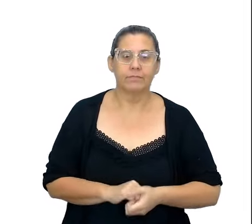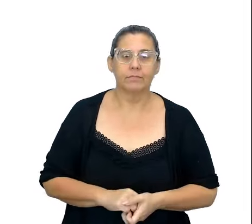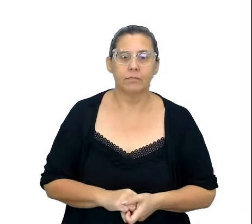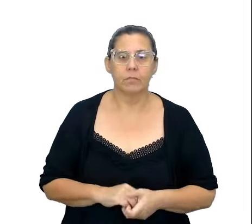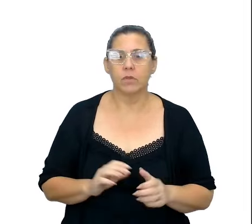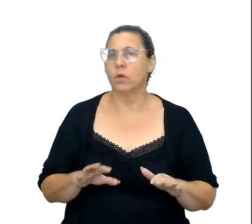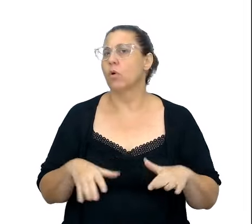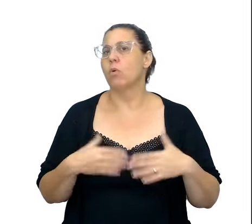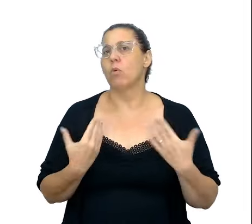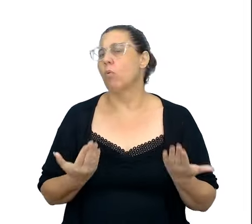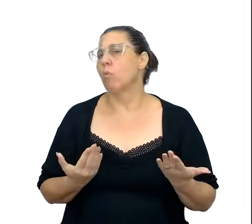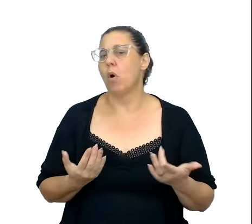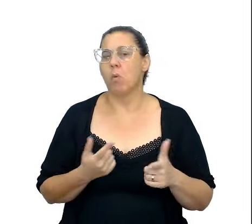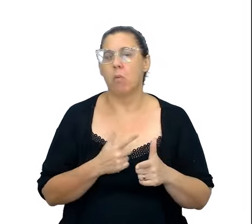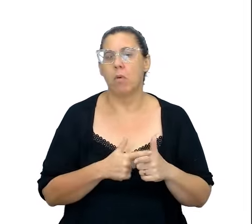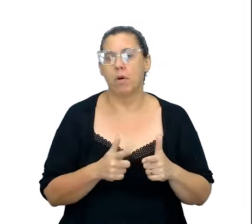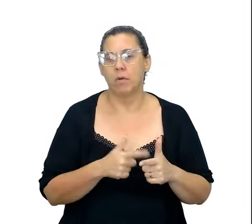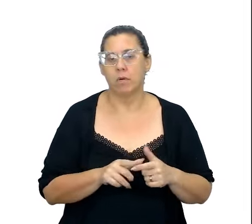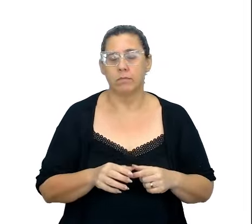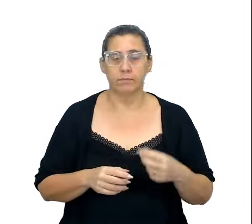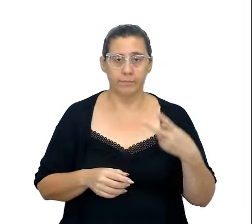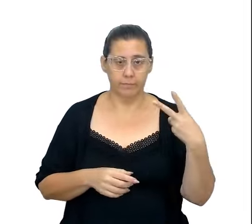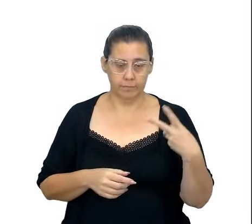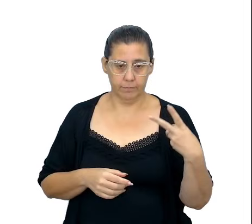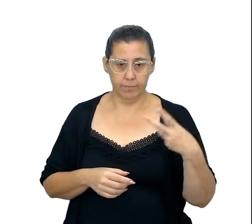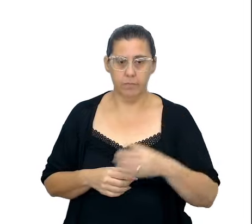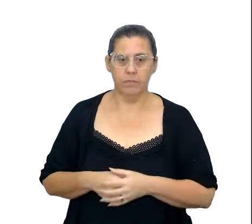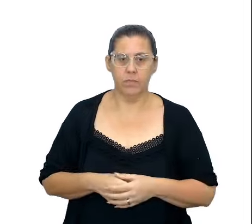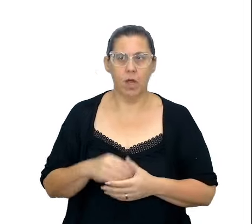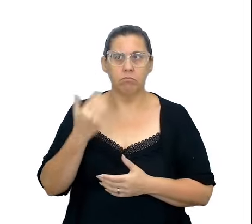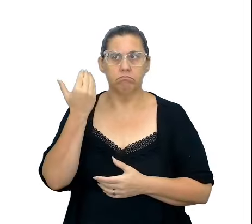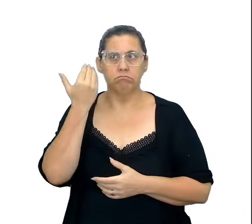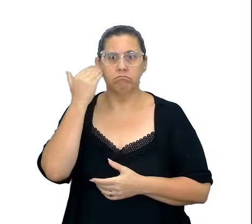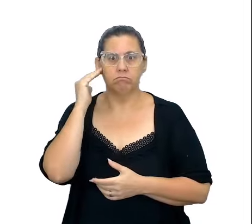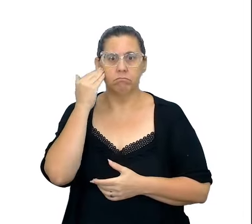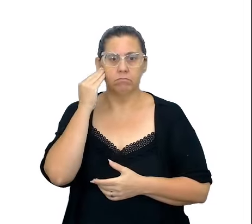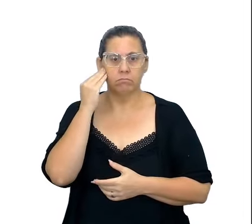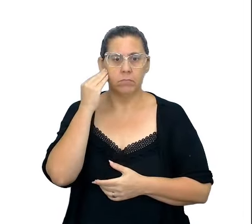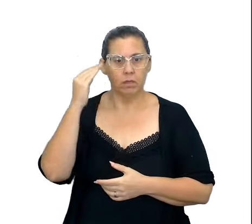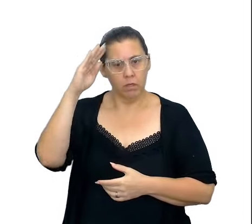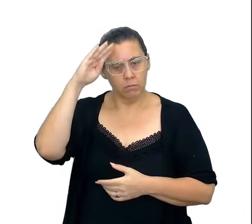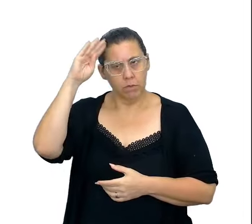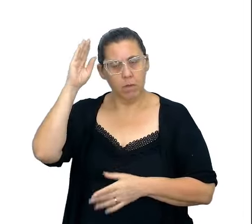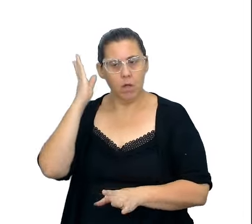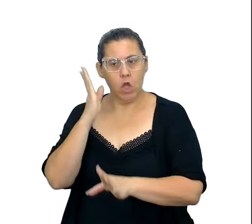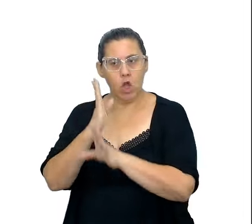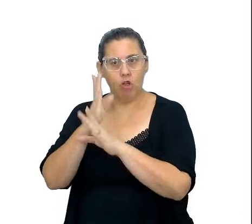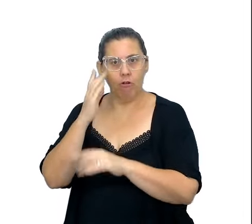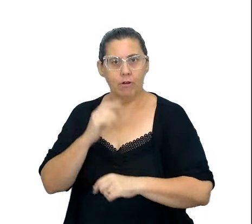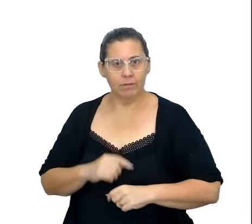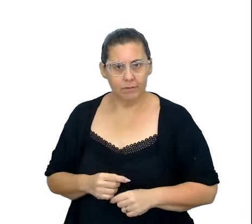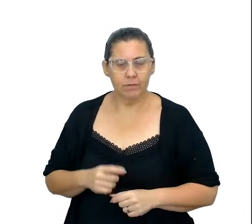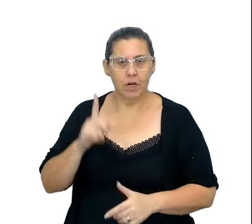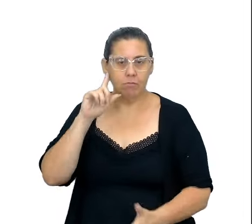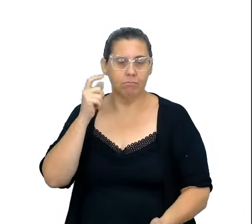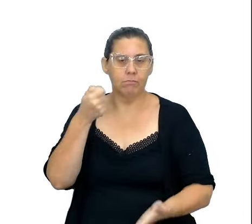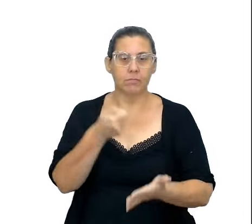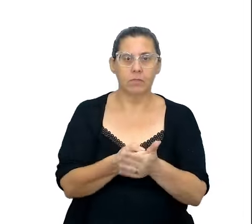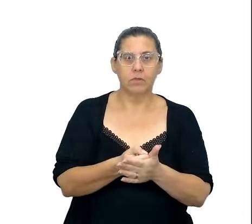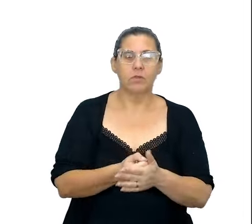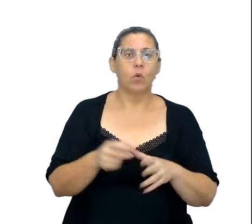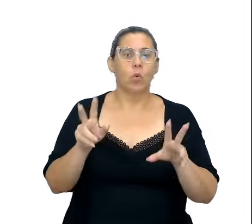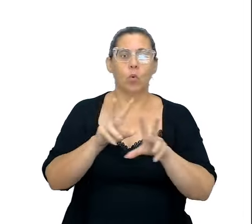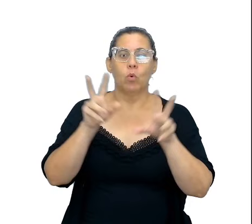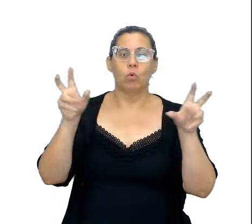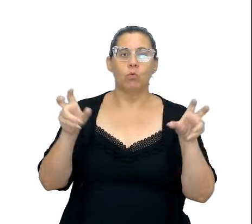Qual que é a problemática, então? A 2, interpretação, né, a busca de soluções em relação a essa temática, a